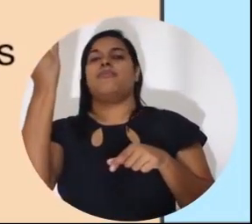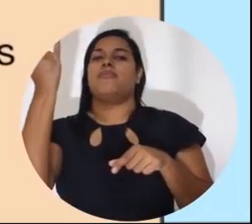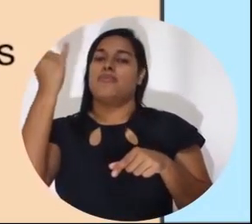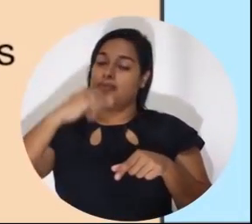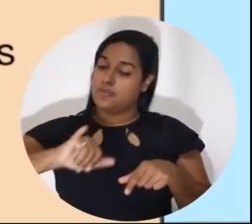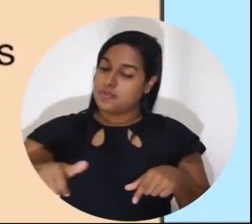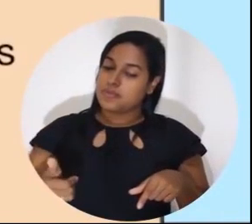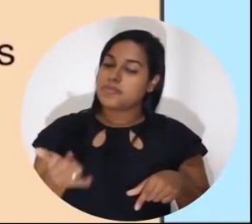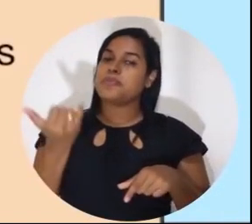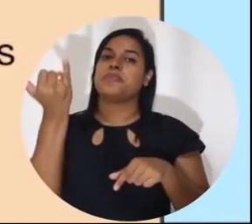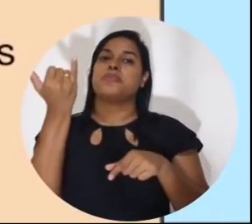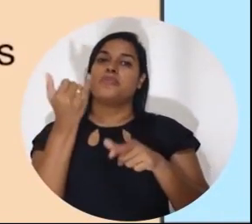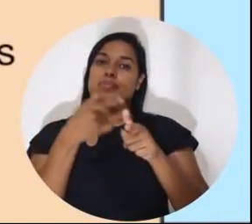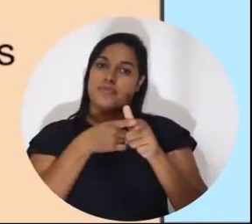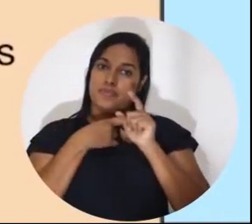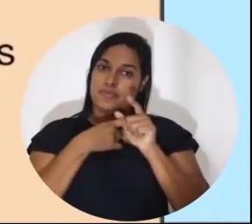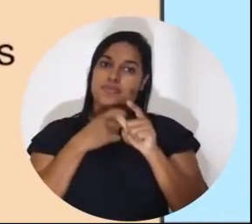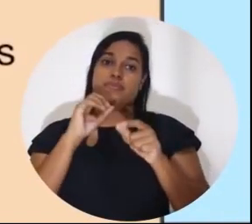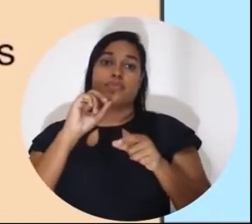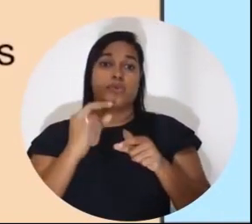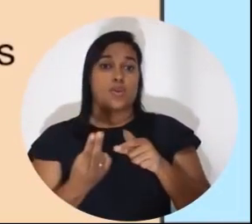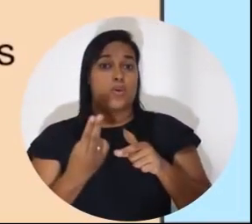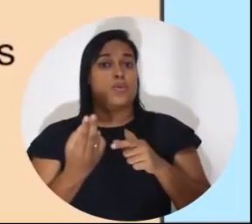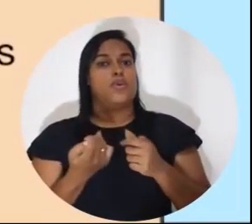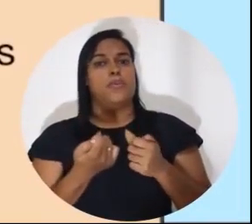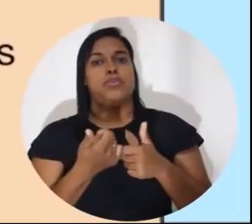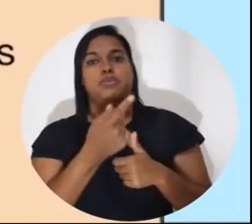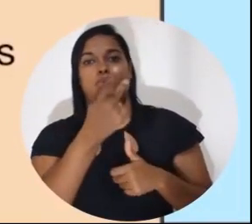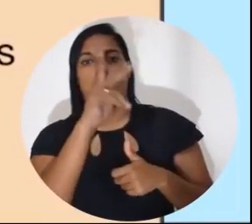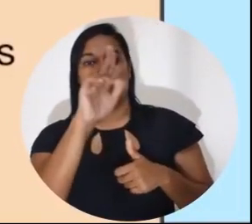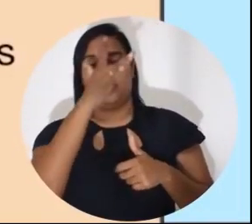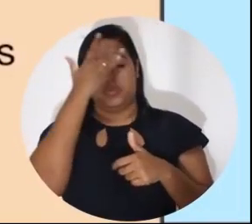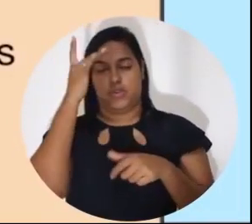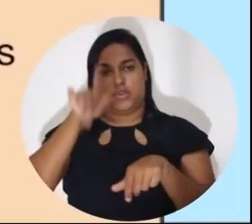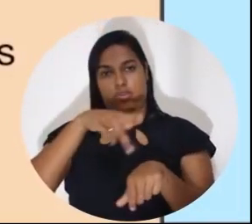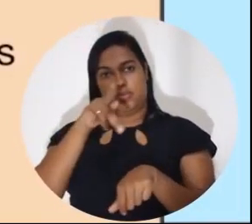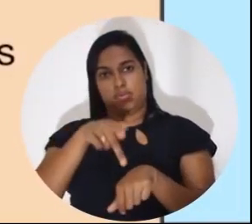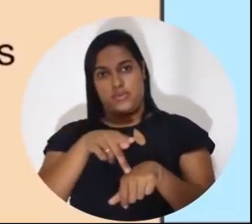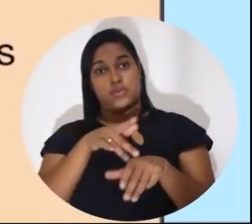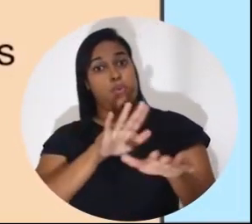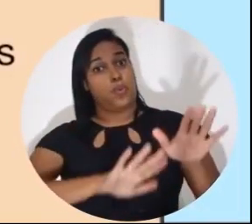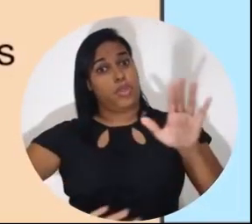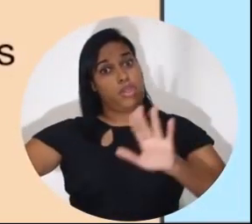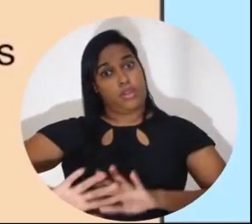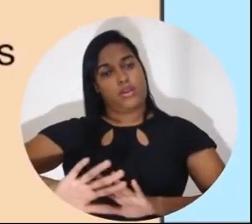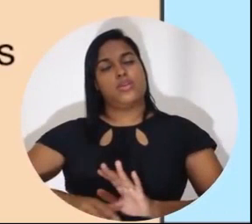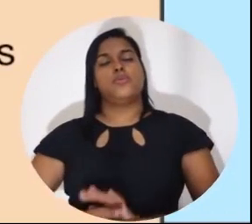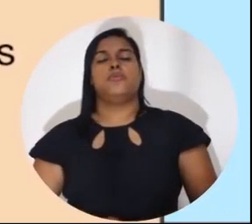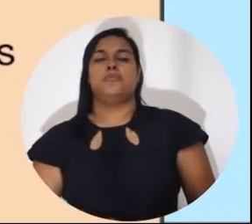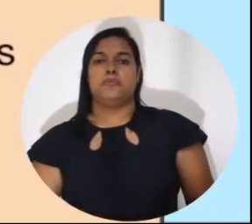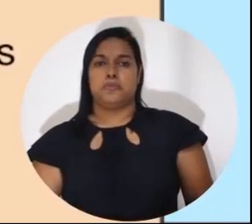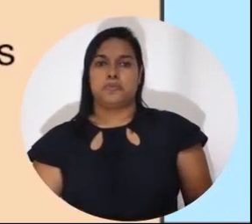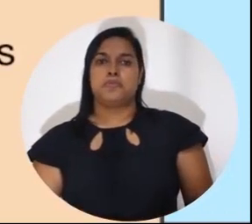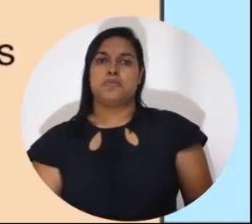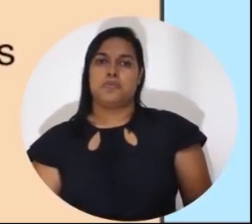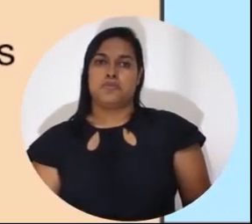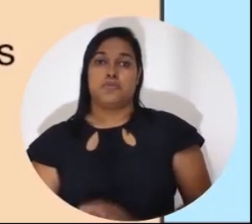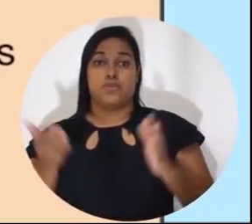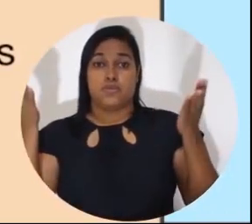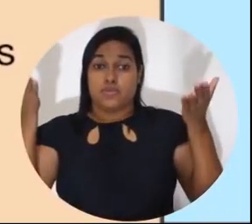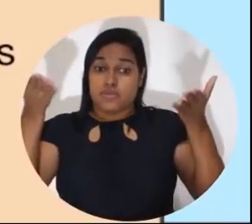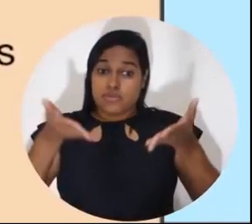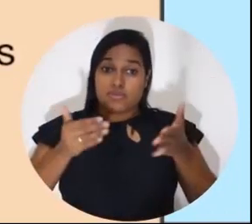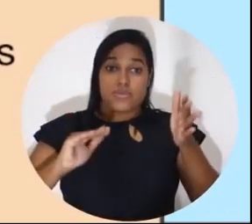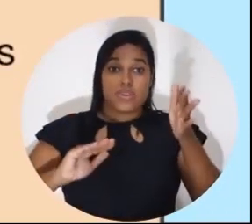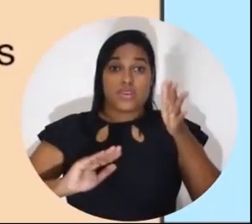juros de empréstimos tomados ou cedidos a outros países. Cuidado para não se atrapalharem, tá? Agora